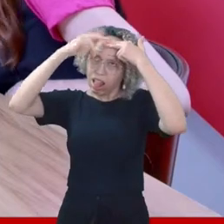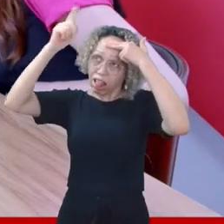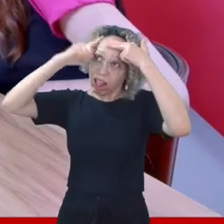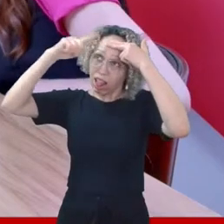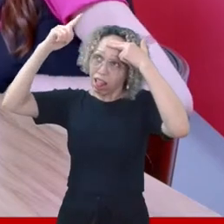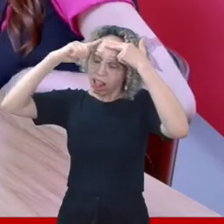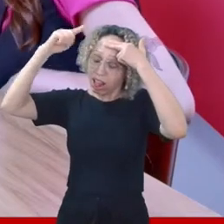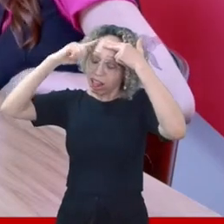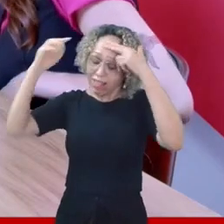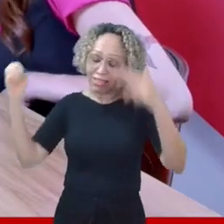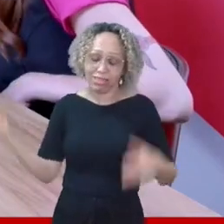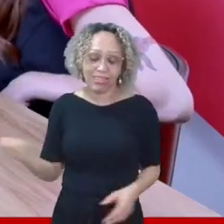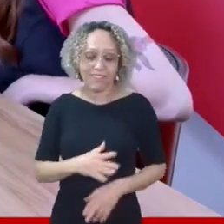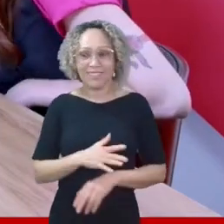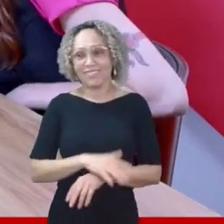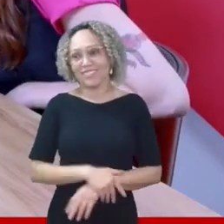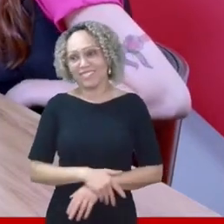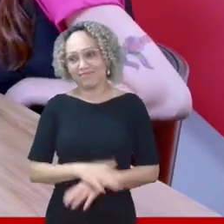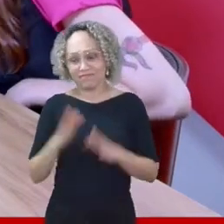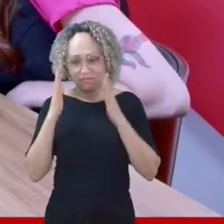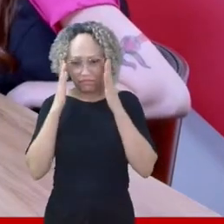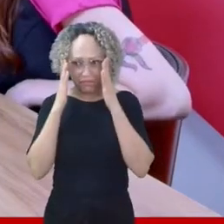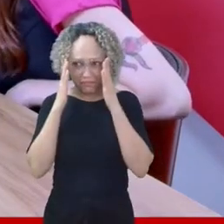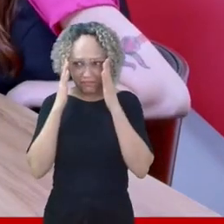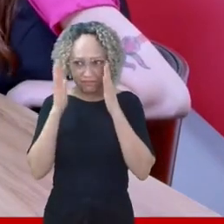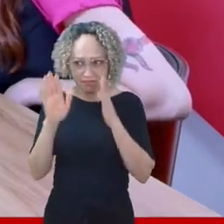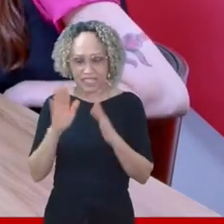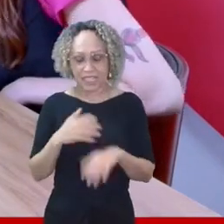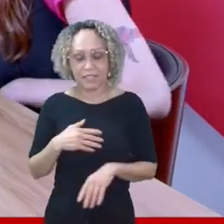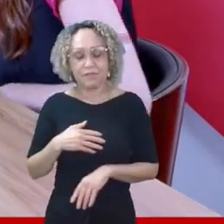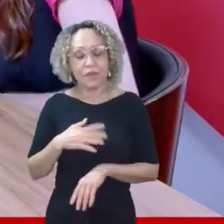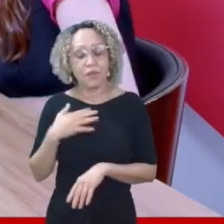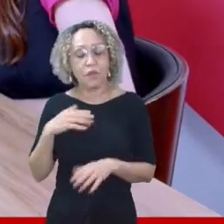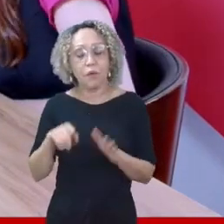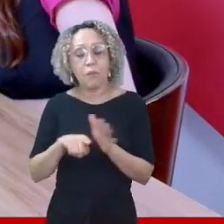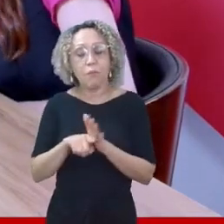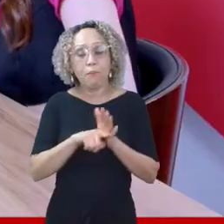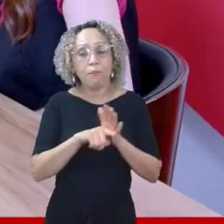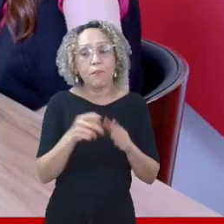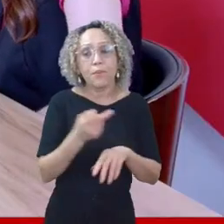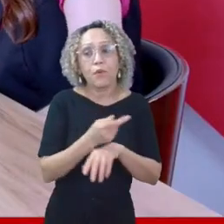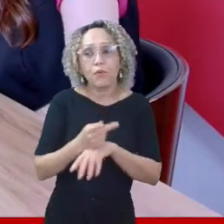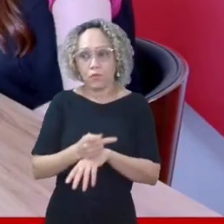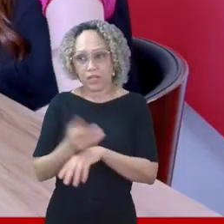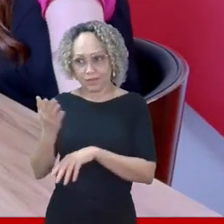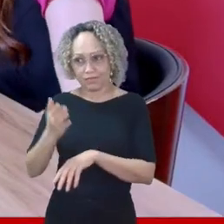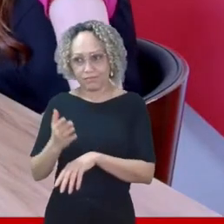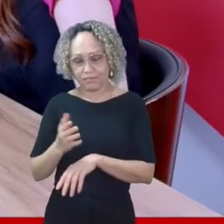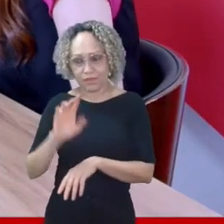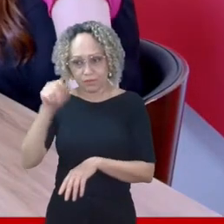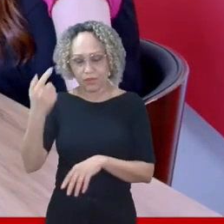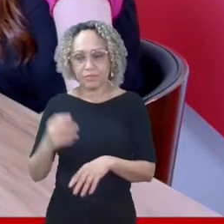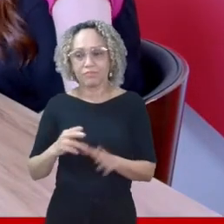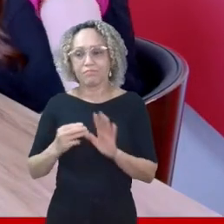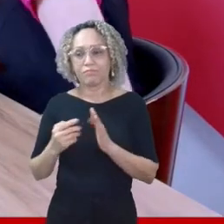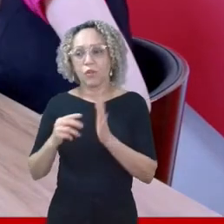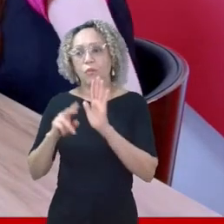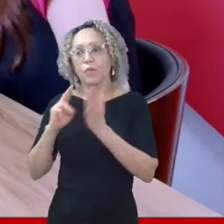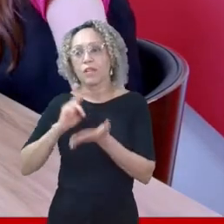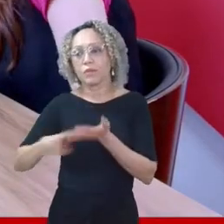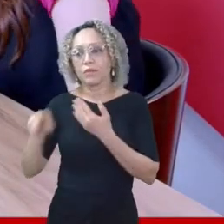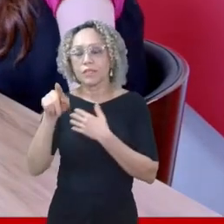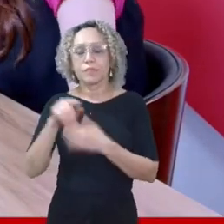TV Cruz. Eu vou procurar agora nas séries, vou procurar pra assistir. Por favor, eu vou te mandar, amiga. Vou te mandar.